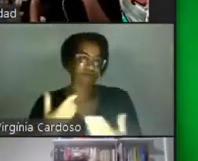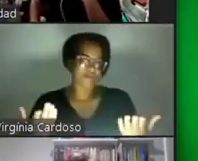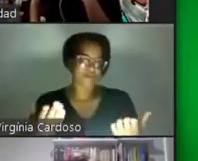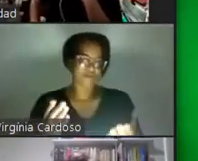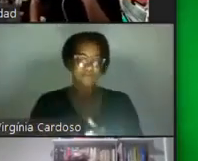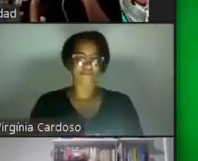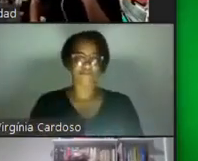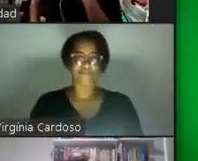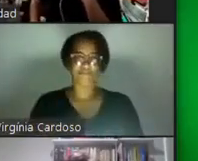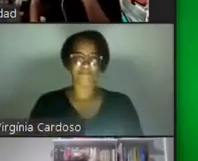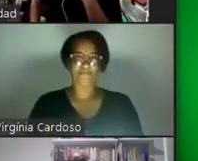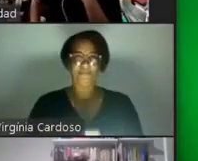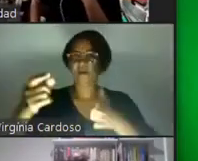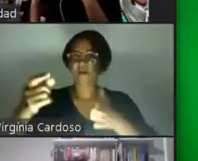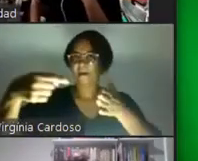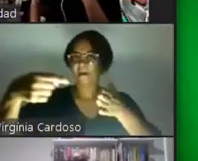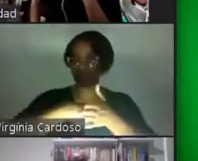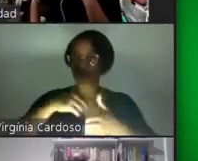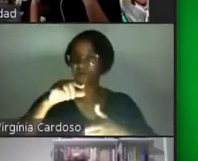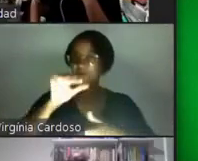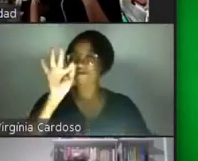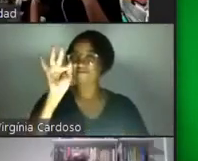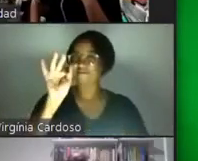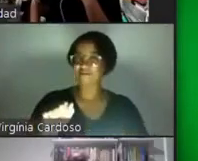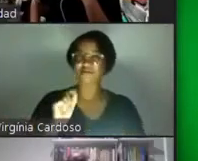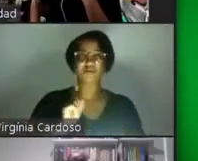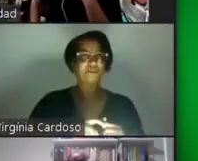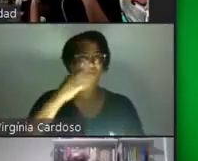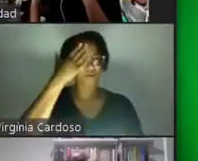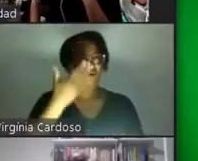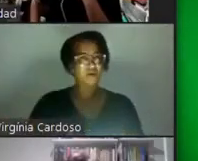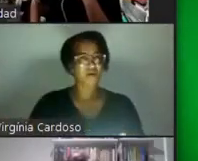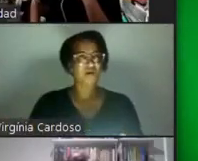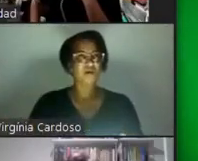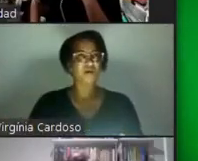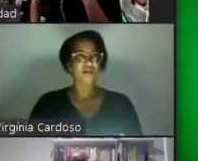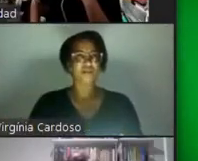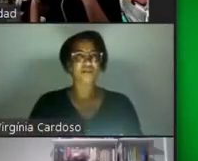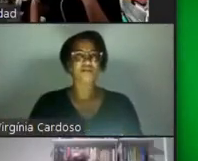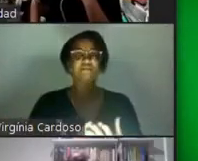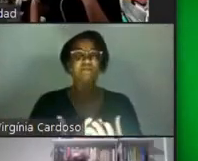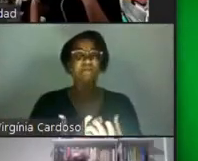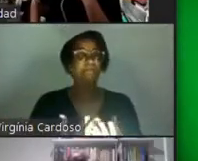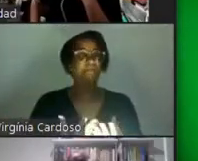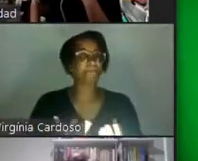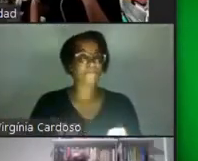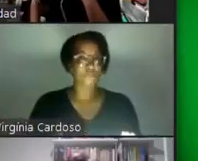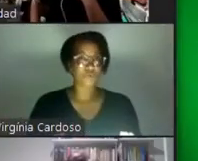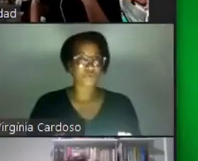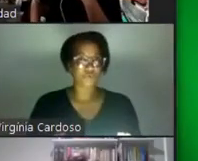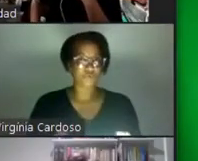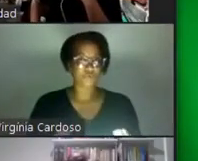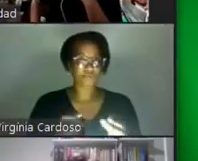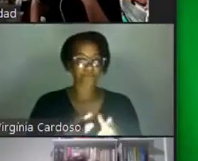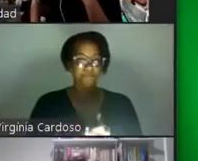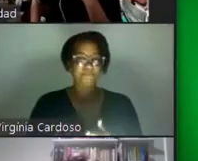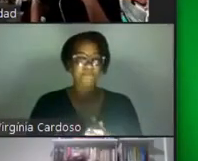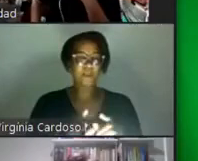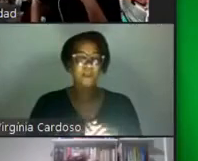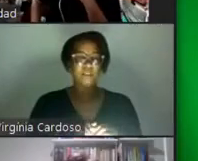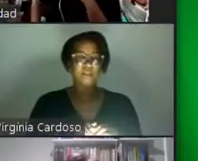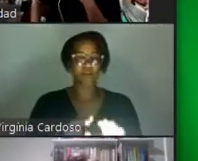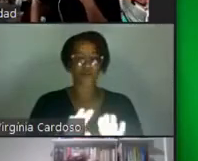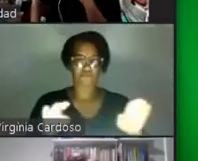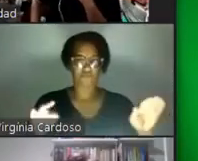perguntaram, lá numa escola em Feira Santana, por que eu acreditava tanto. Aí, no intervalo da mesa, era